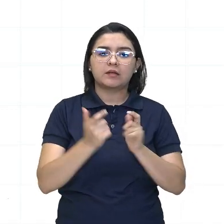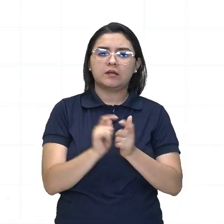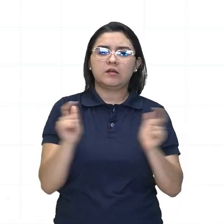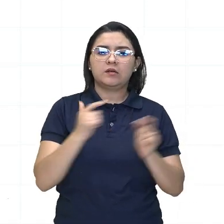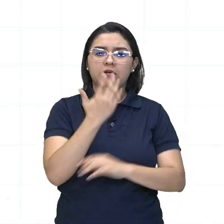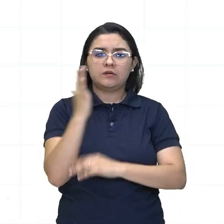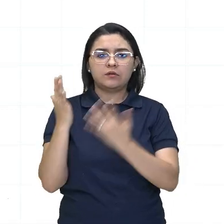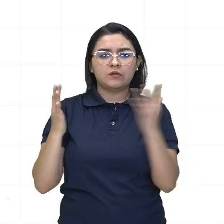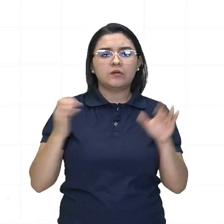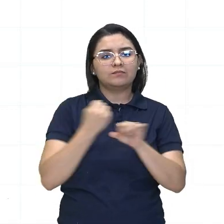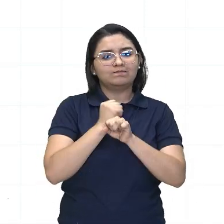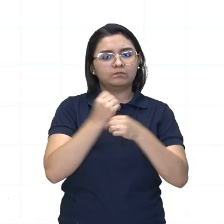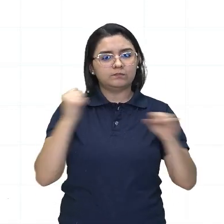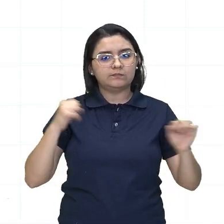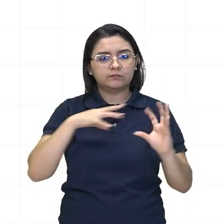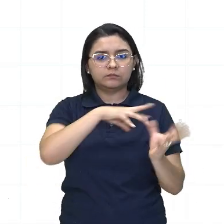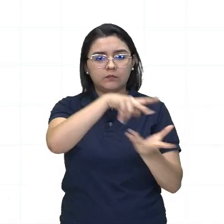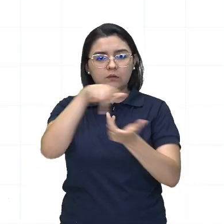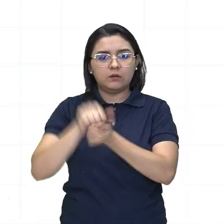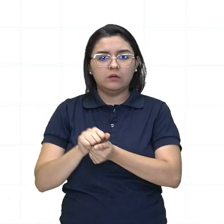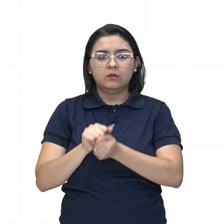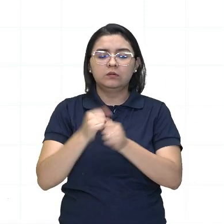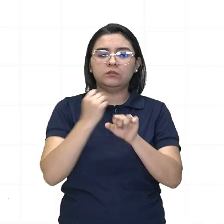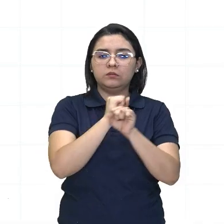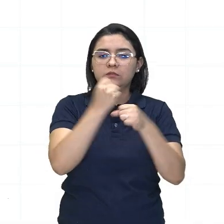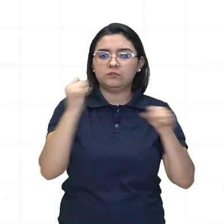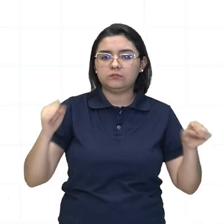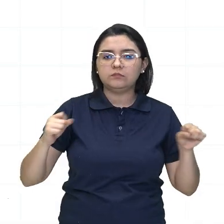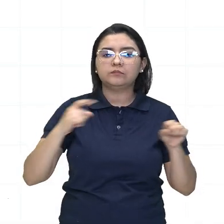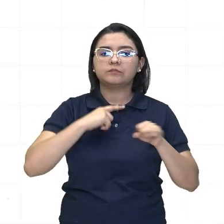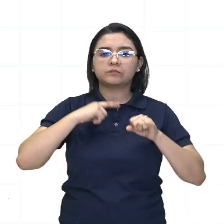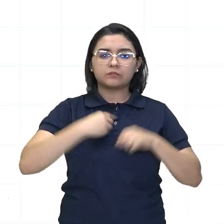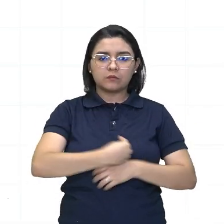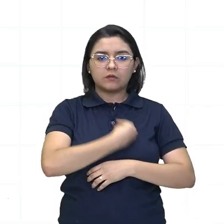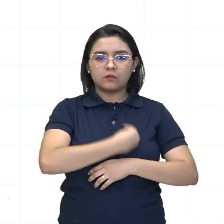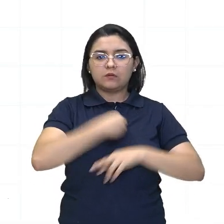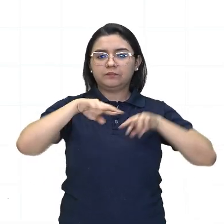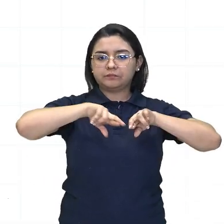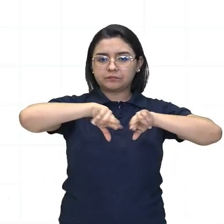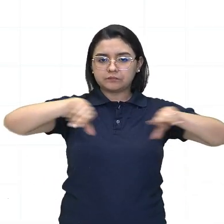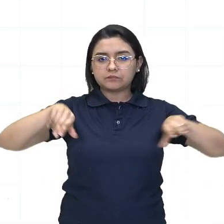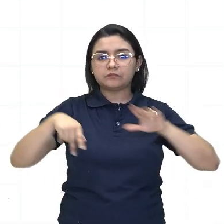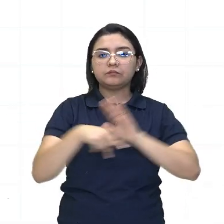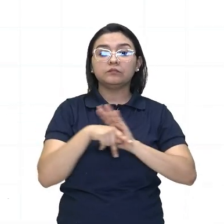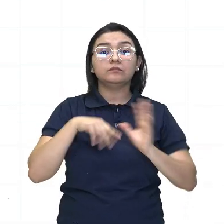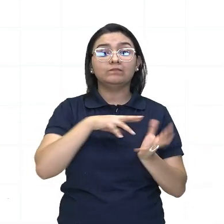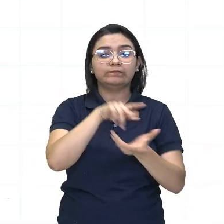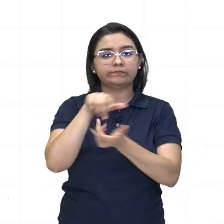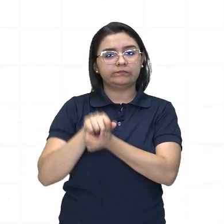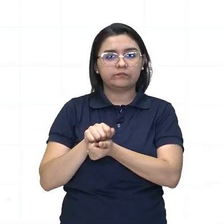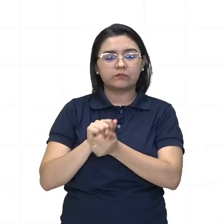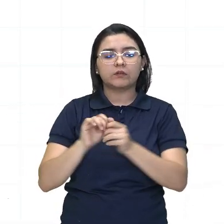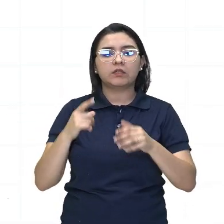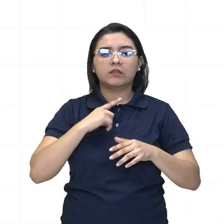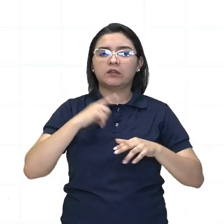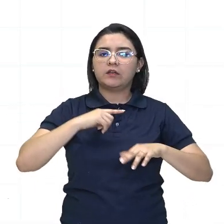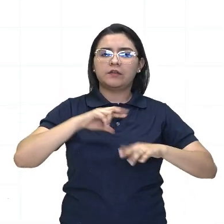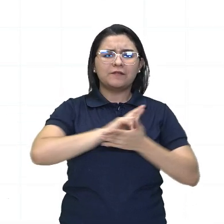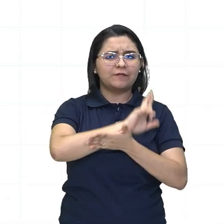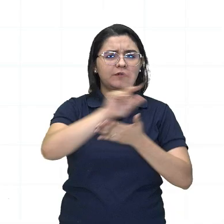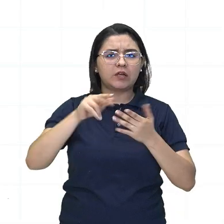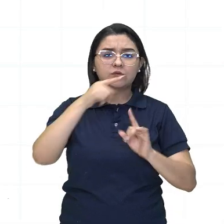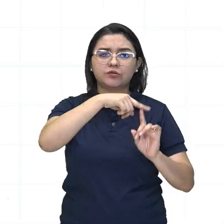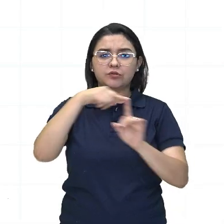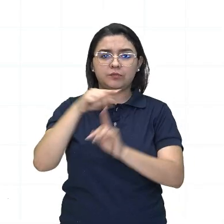floresta do mundo, como a maior biodiversidade do mundo, né? Então nós temos aí espécies